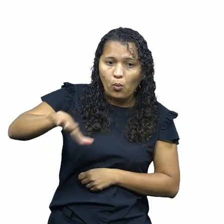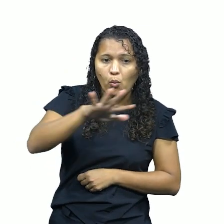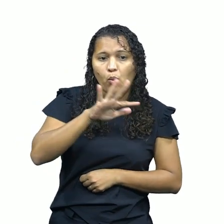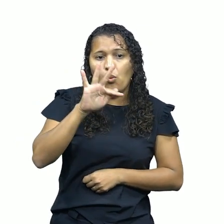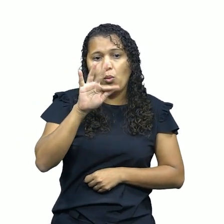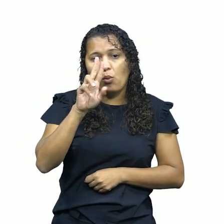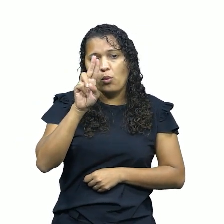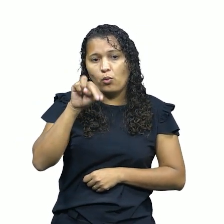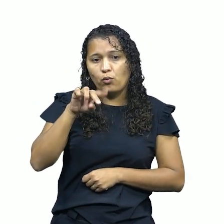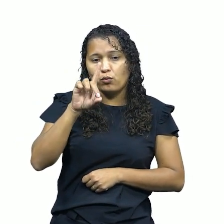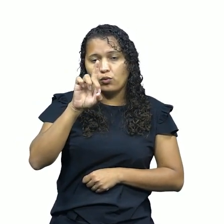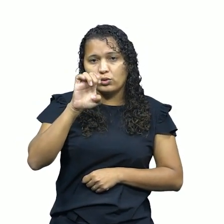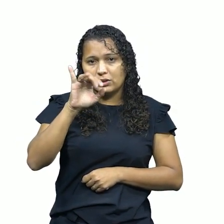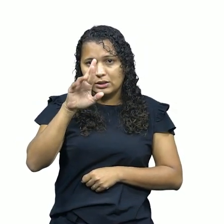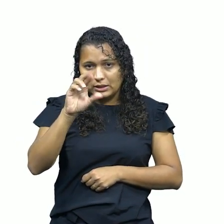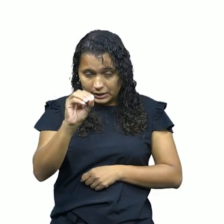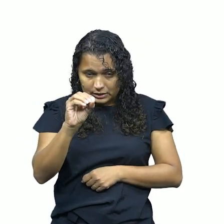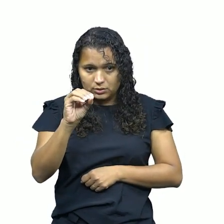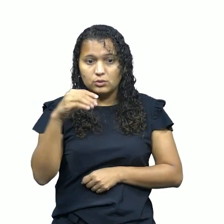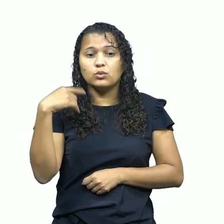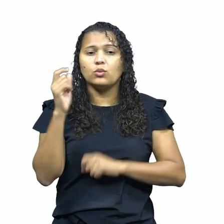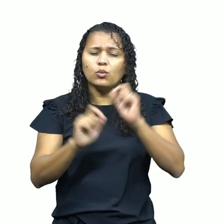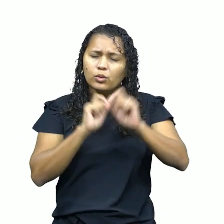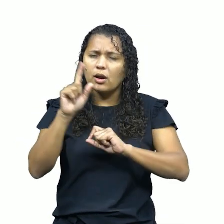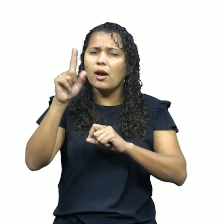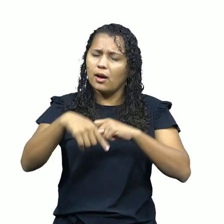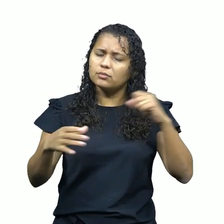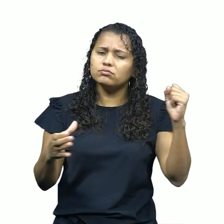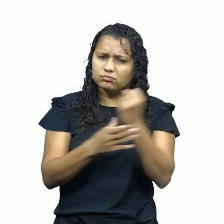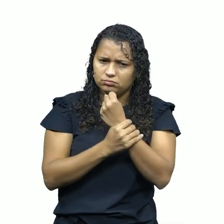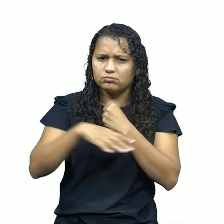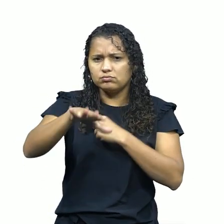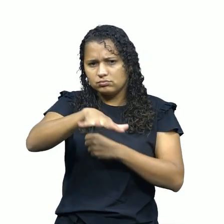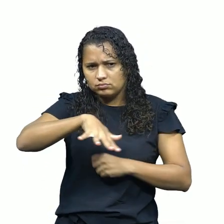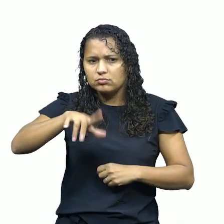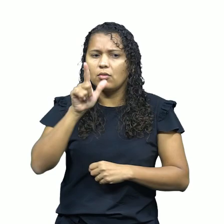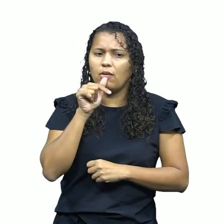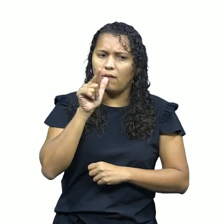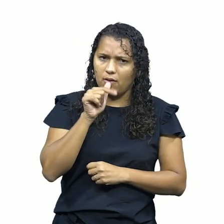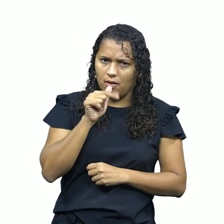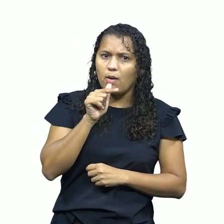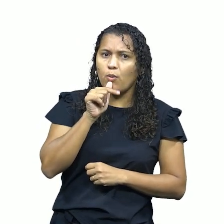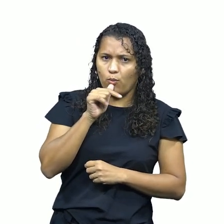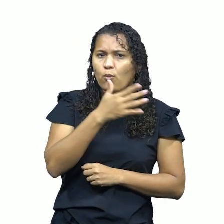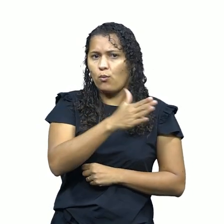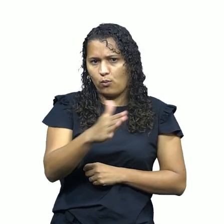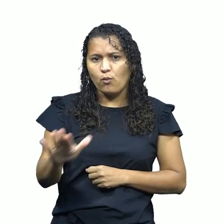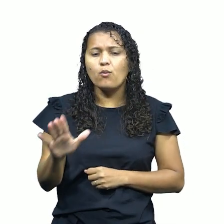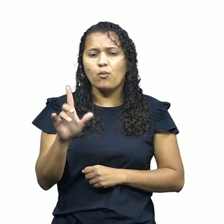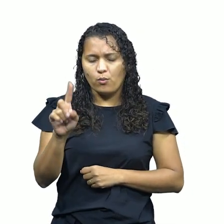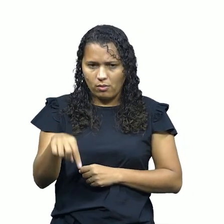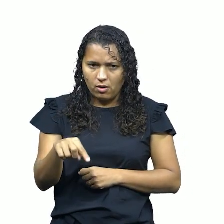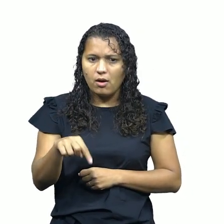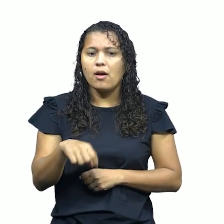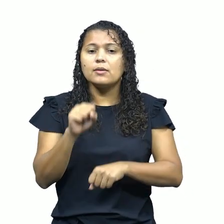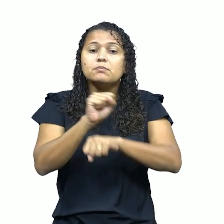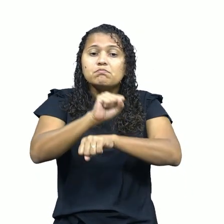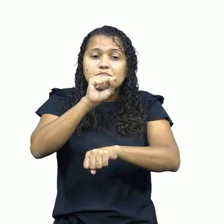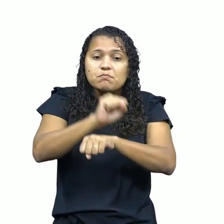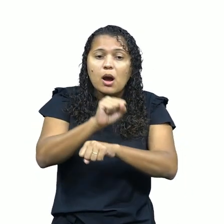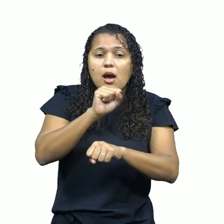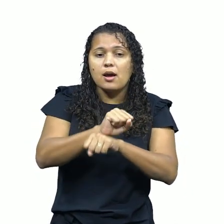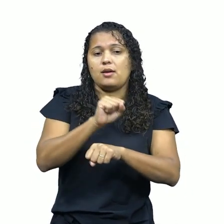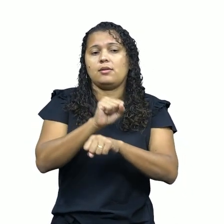de fundeio. São áreas seguras no meio aquático, ou seja, lá no mar mesmo, para espera